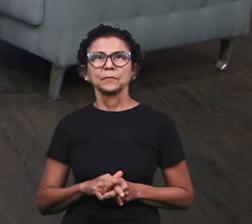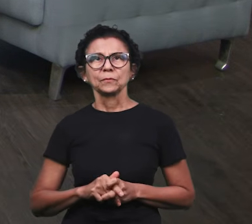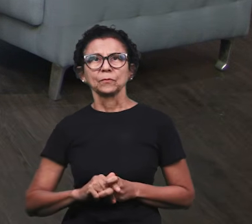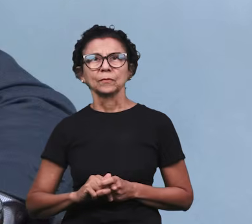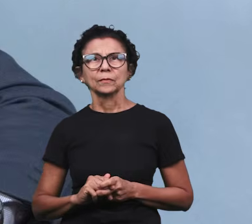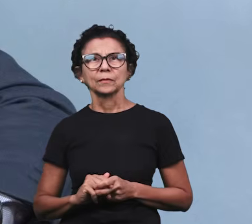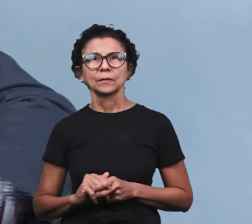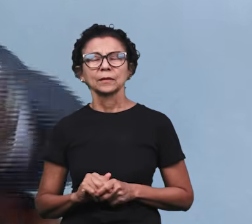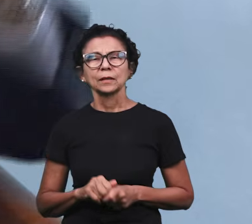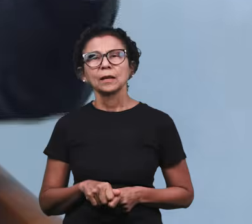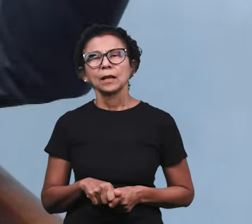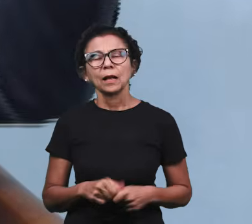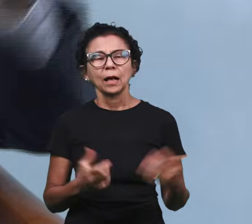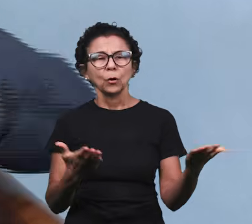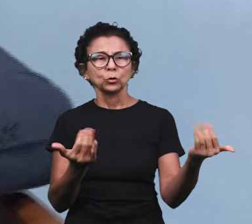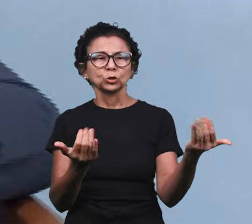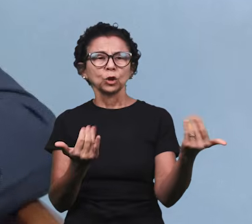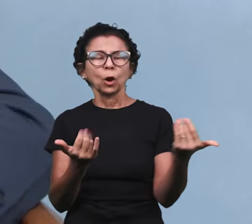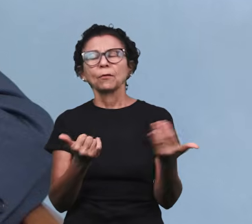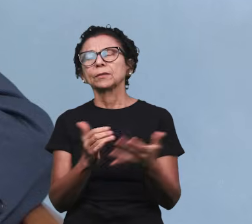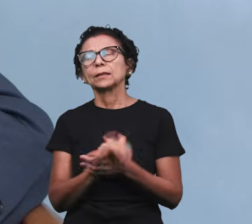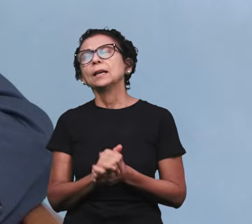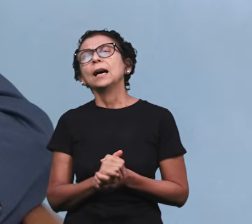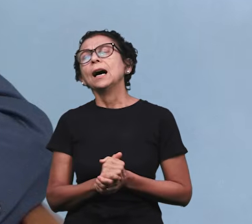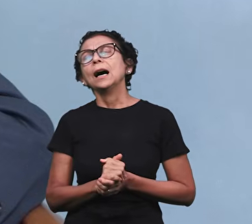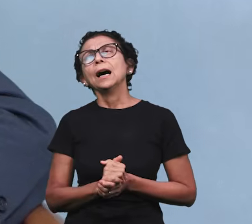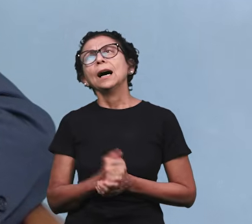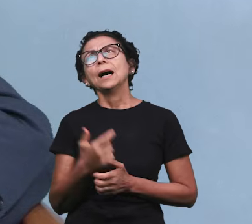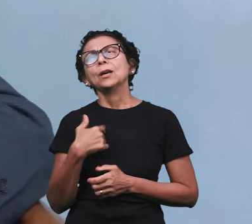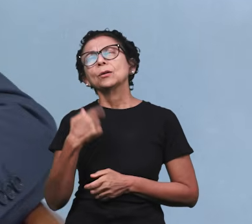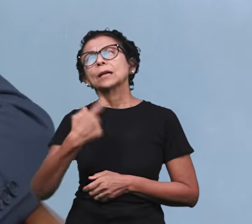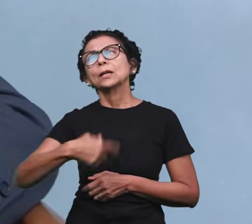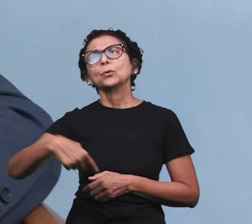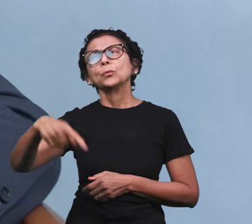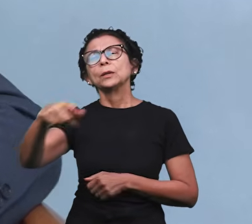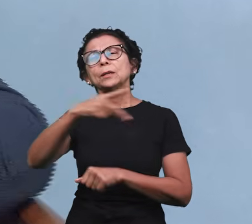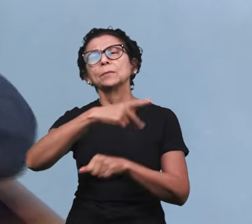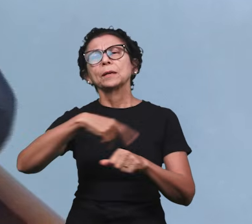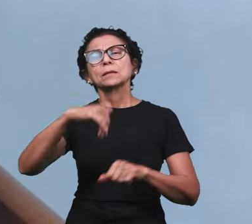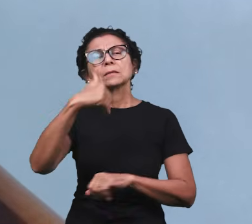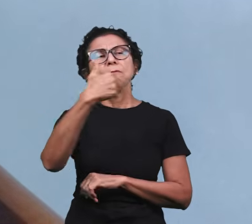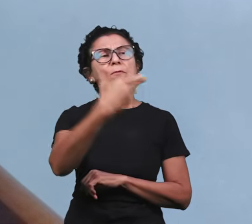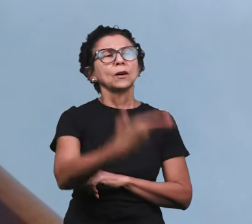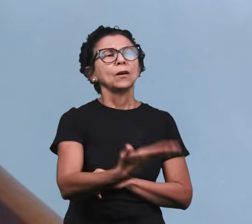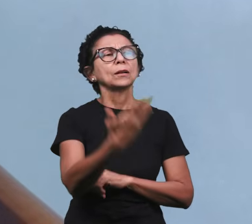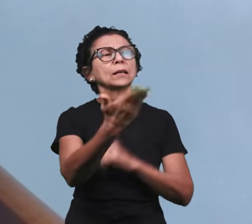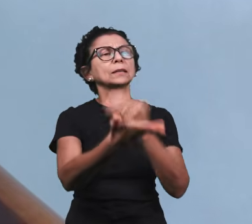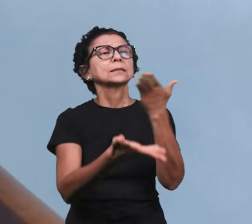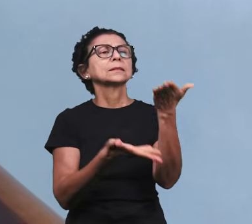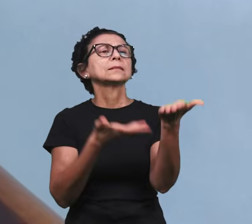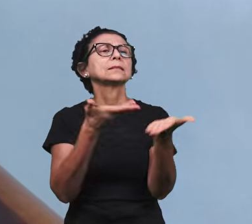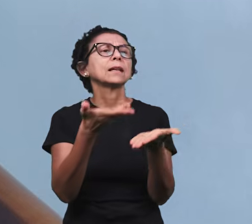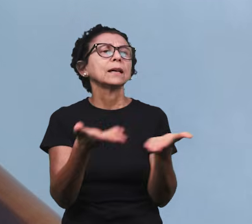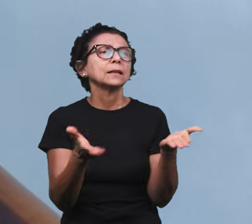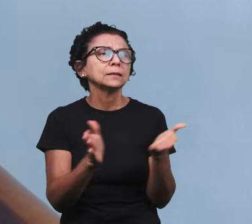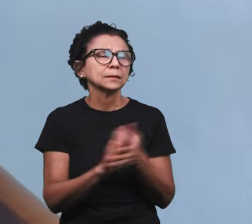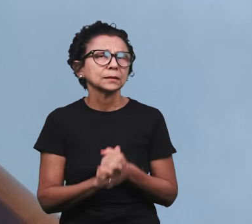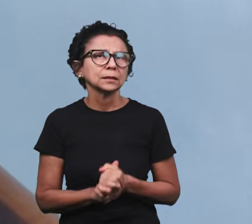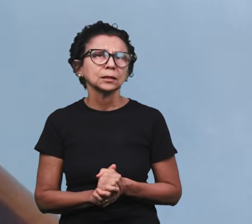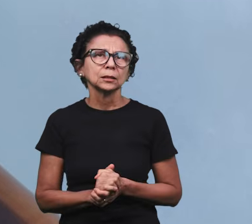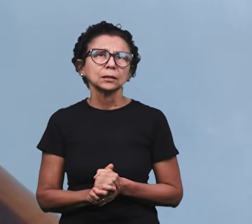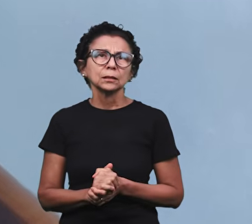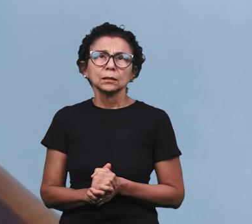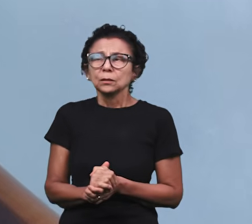lá no exterior, na África, e ir lá. Tá tudo certo, também precisa, mas do seu lado precisa